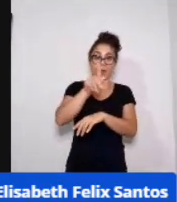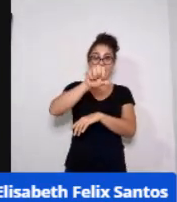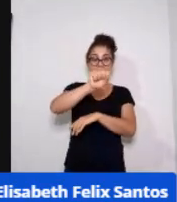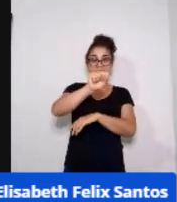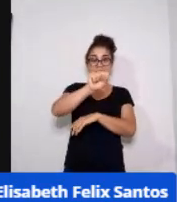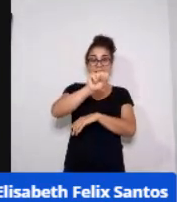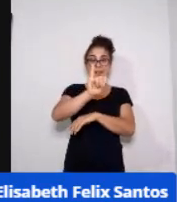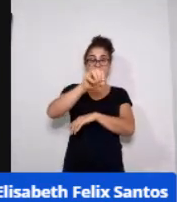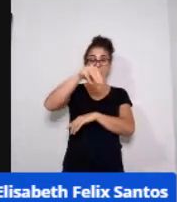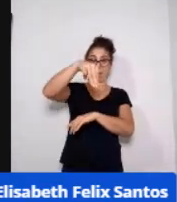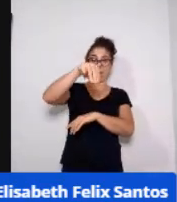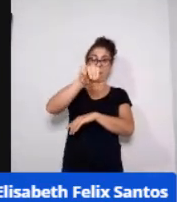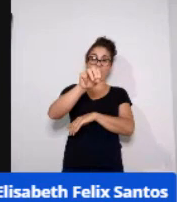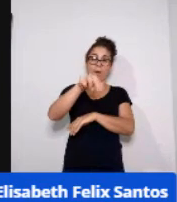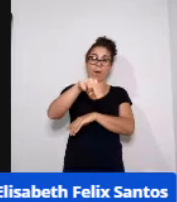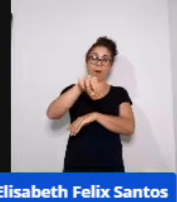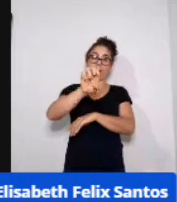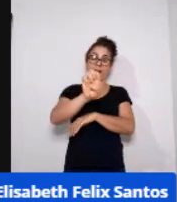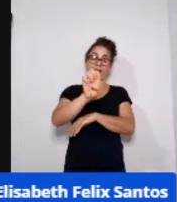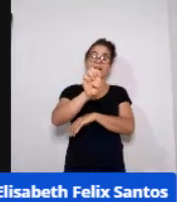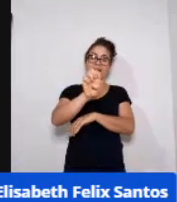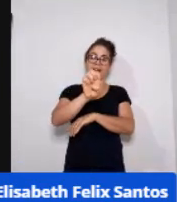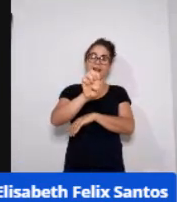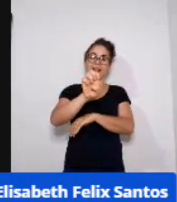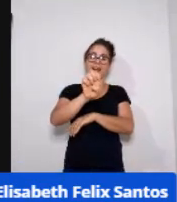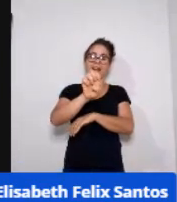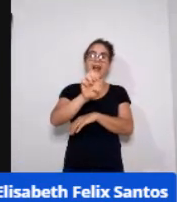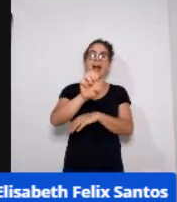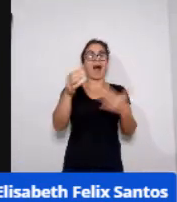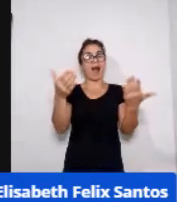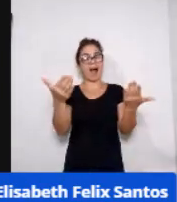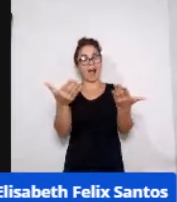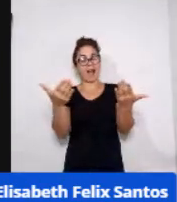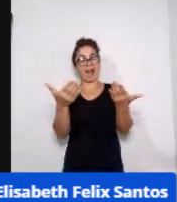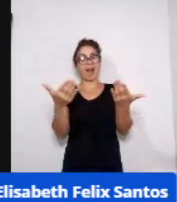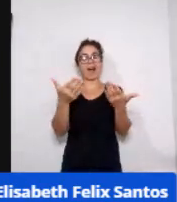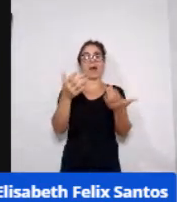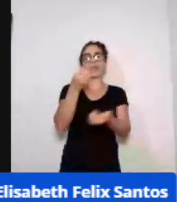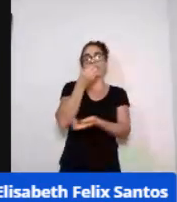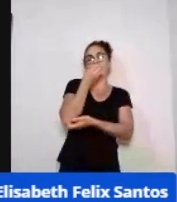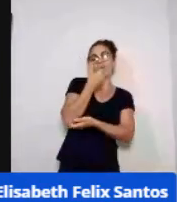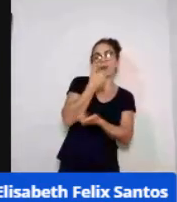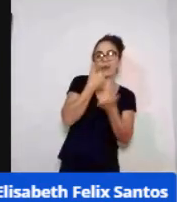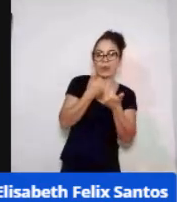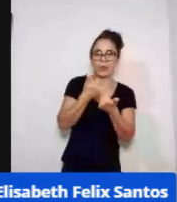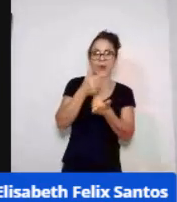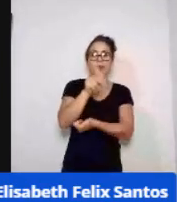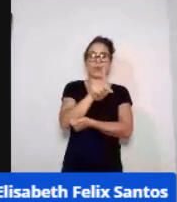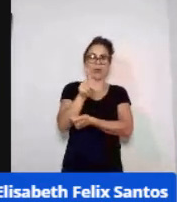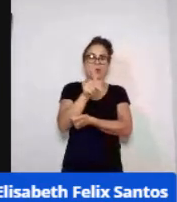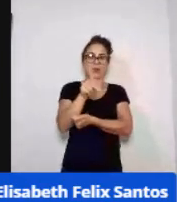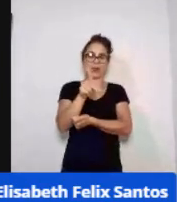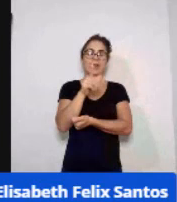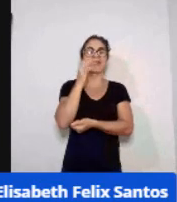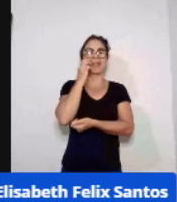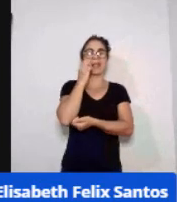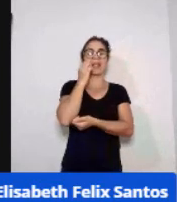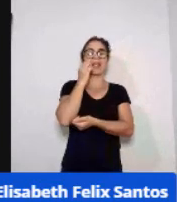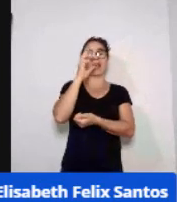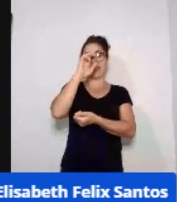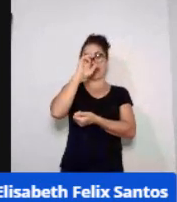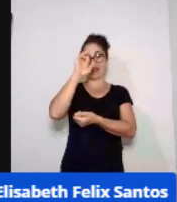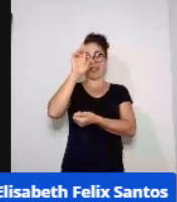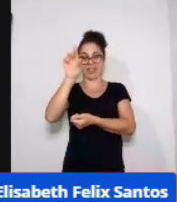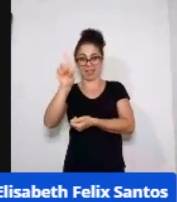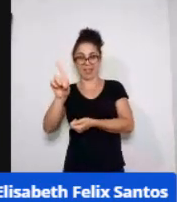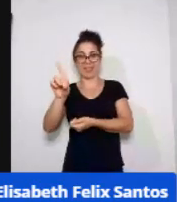Simone? Que agora, nada melhor que um bom professor também, além de não desmerecendo as minhas colegas aqui, as diretoras, falando um